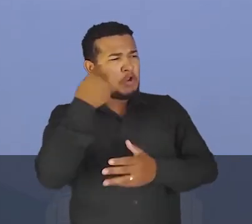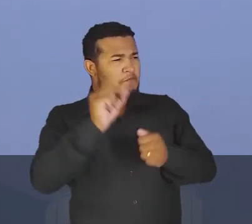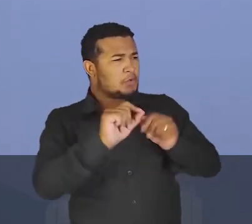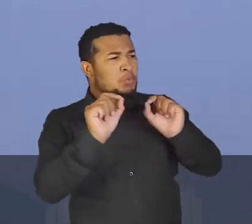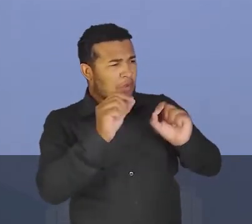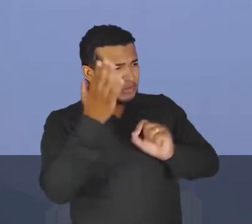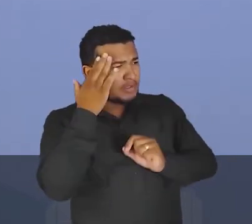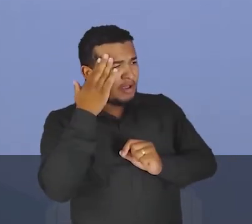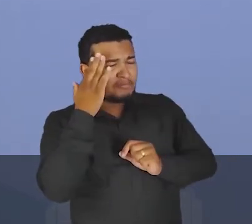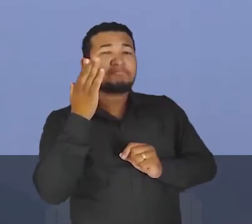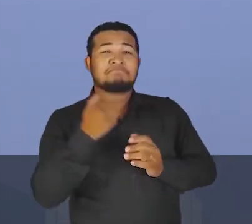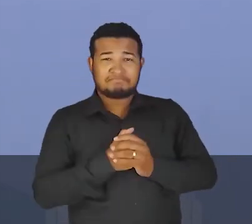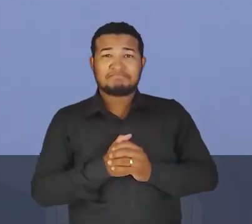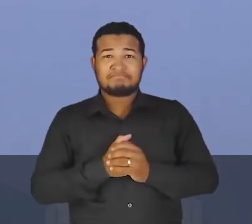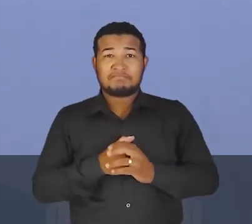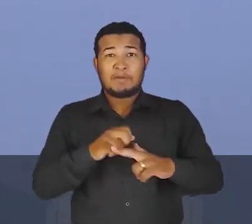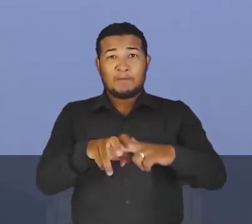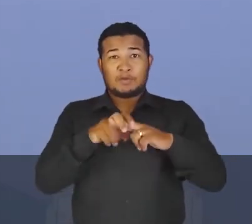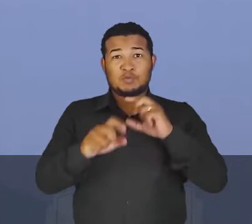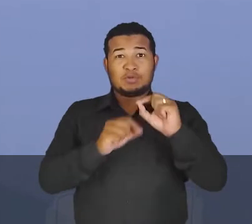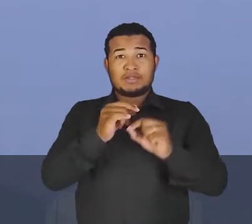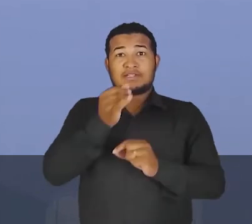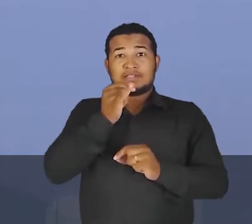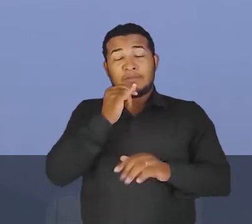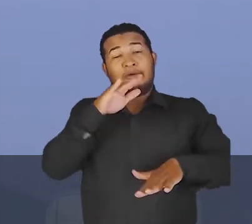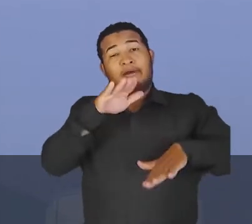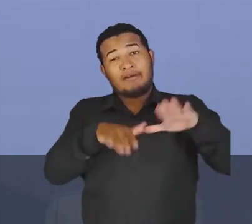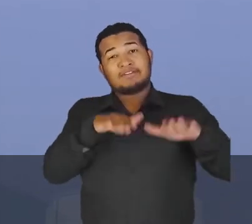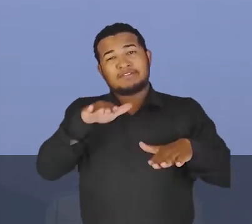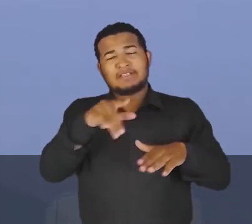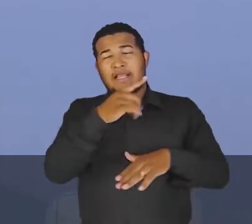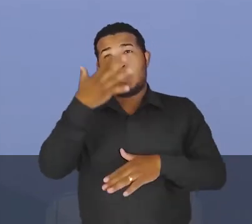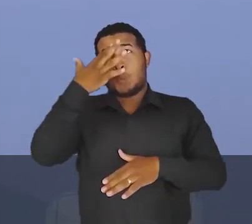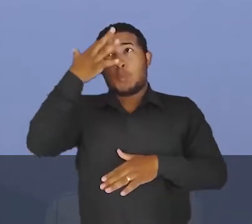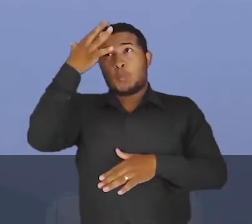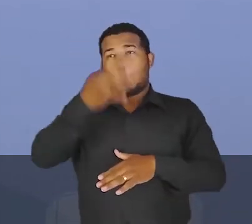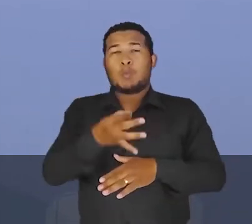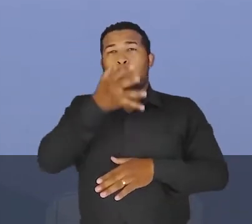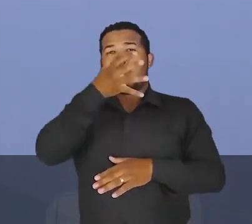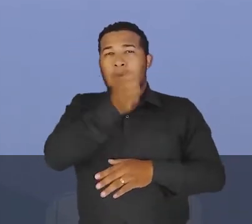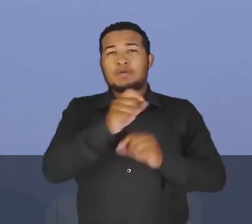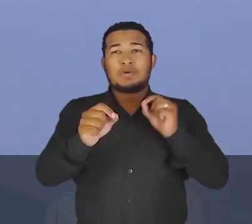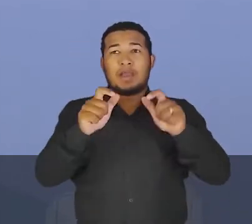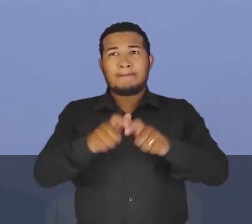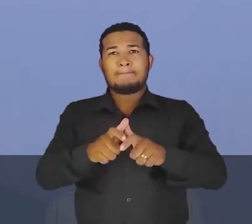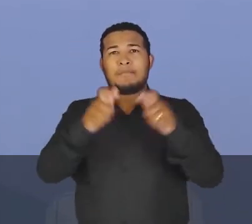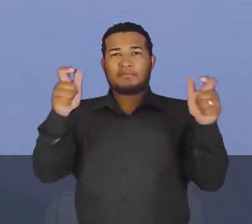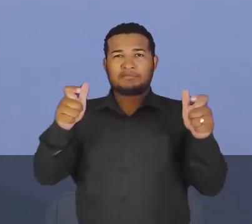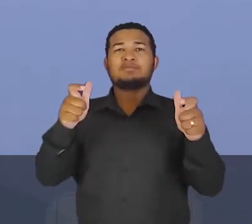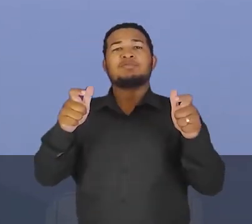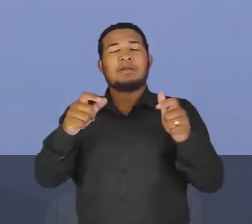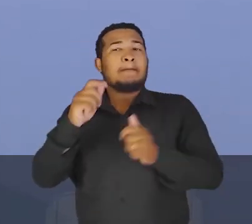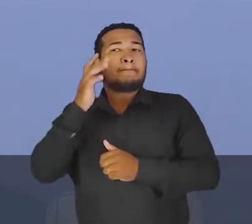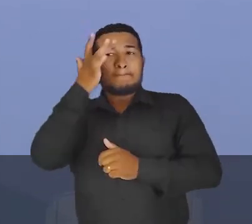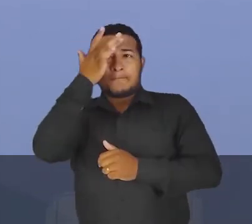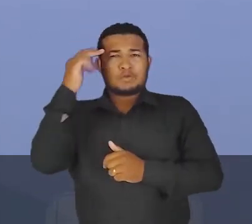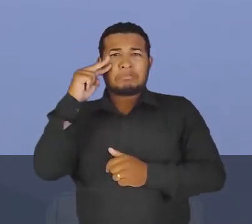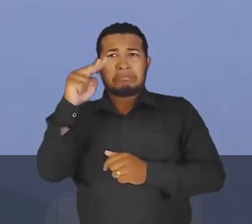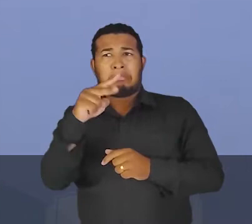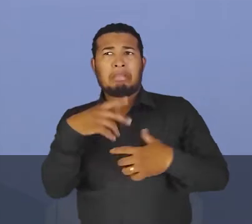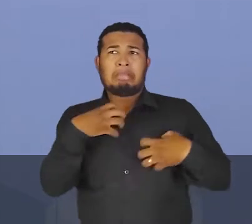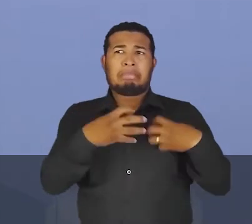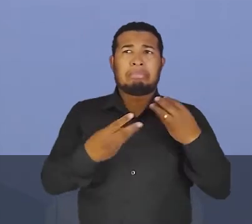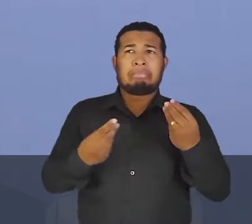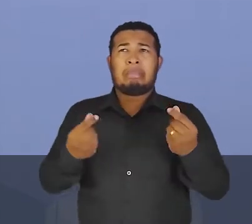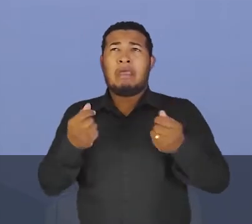vereador? Nisso, você muito provavelmente, eu tenho quase certeza, existe uma grande probabilidade da pessoa se embolar para